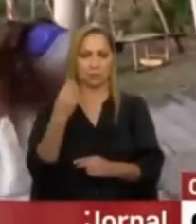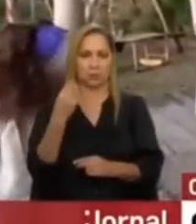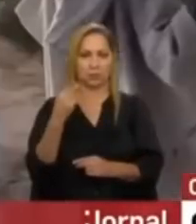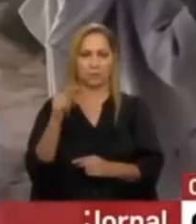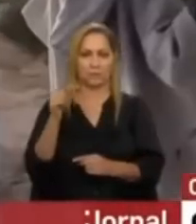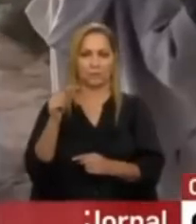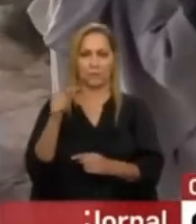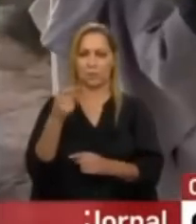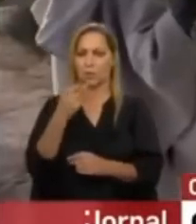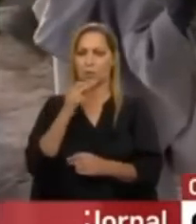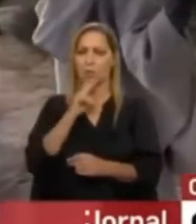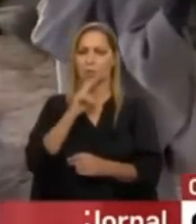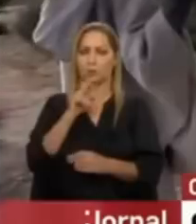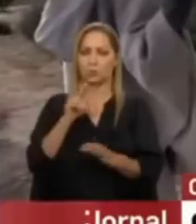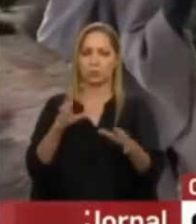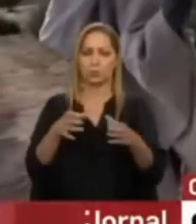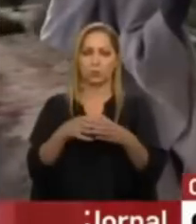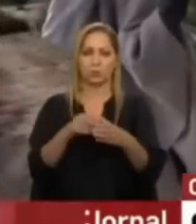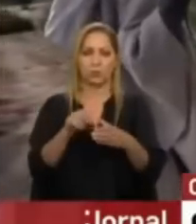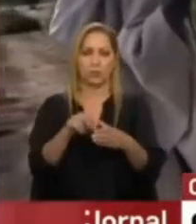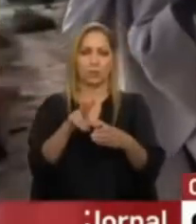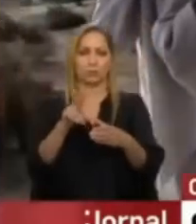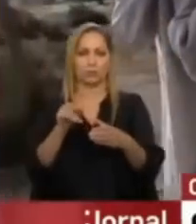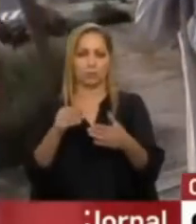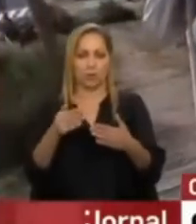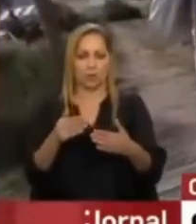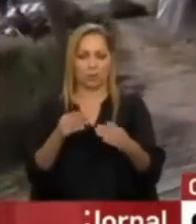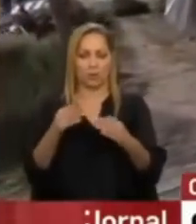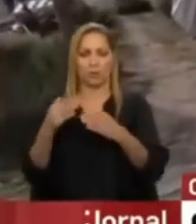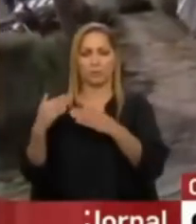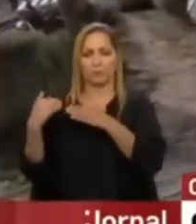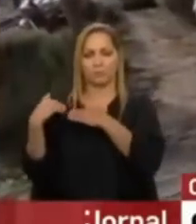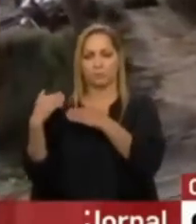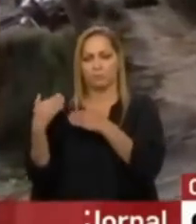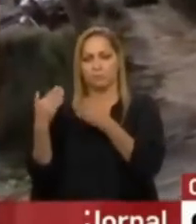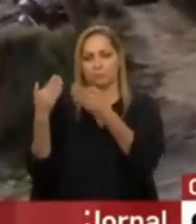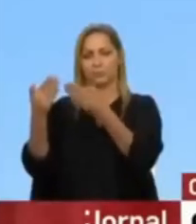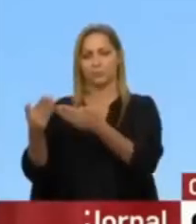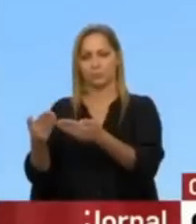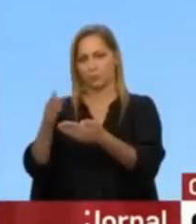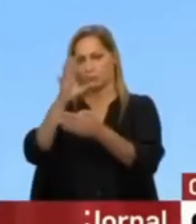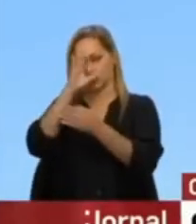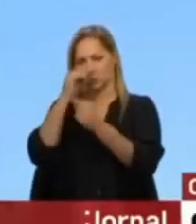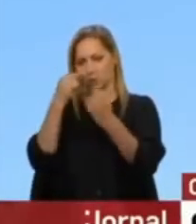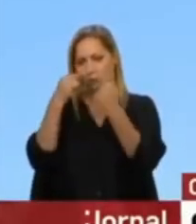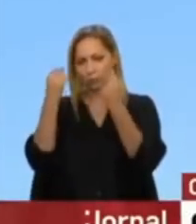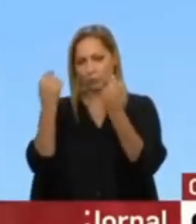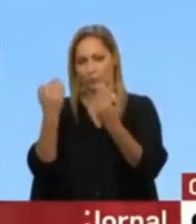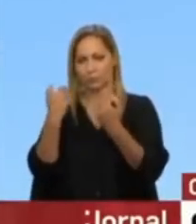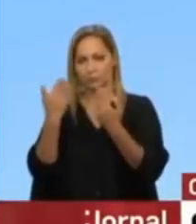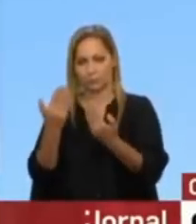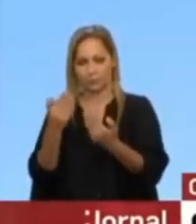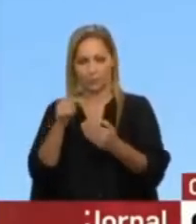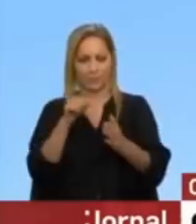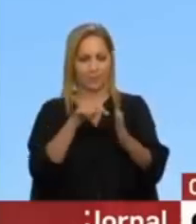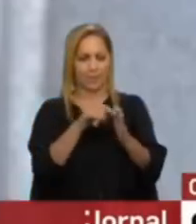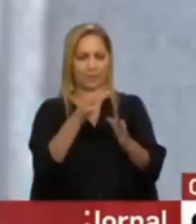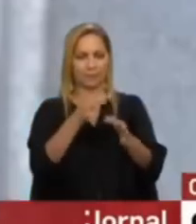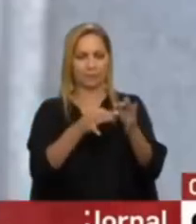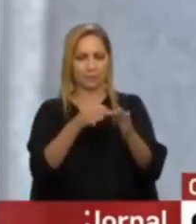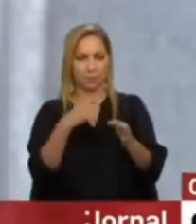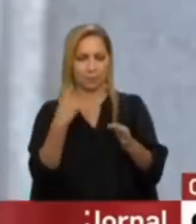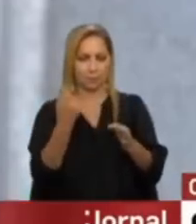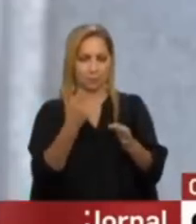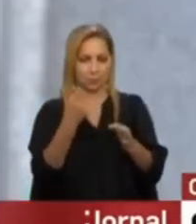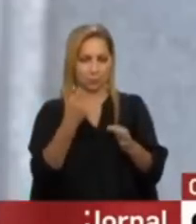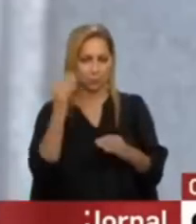nunca obteve resposta da comunidade, passou o caso ao Ministério Público. No Tribunal, a Procuradora da